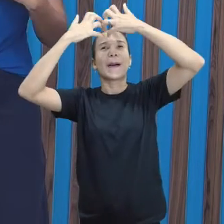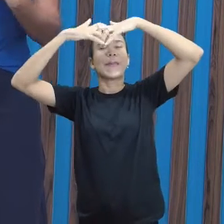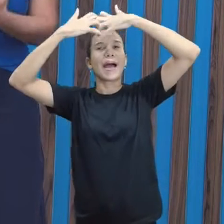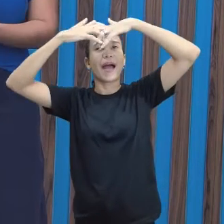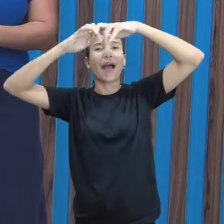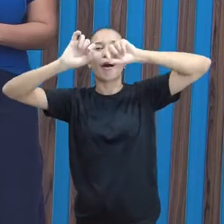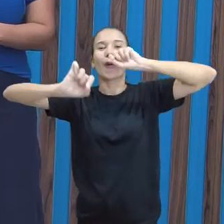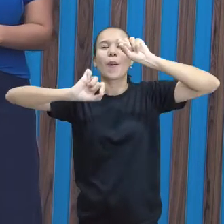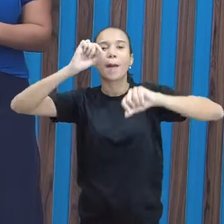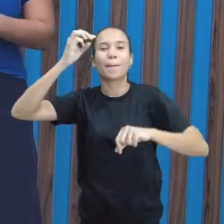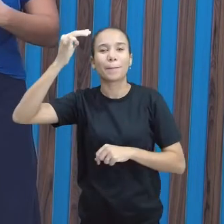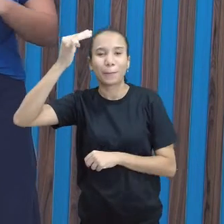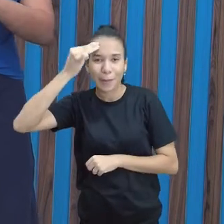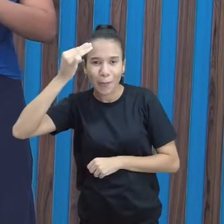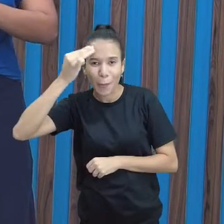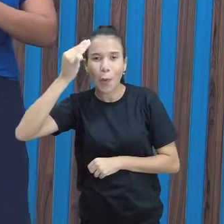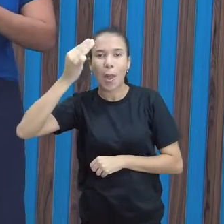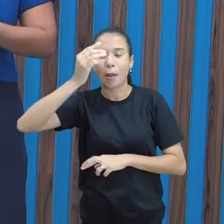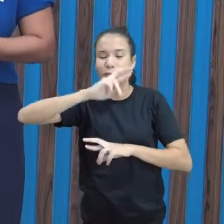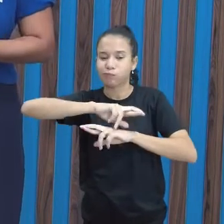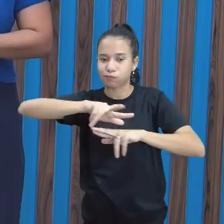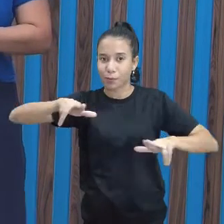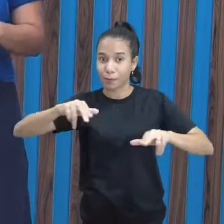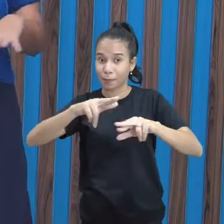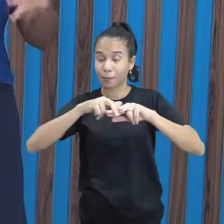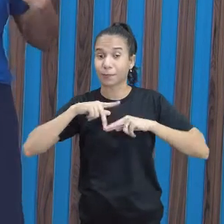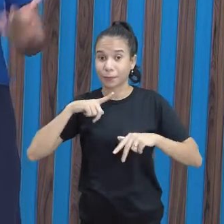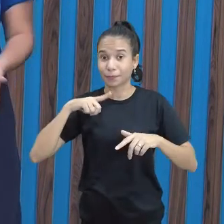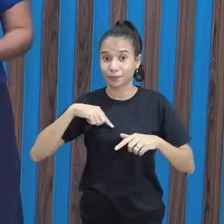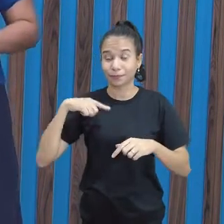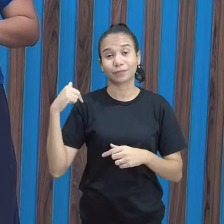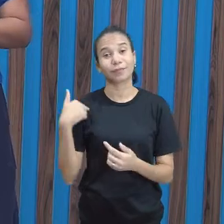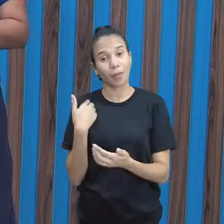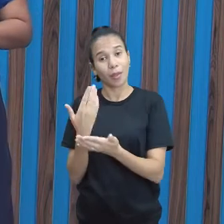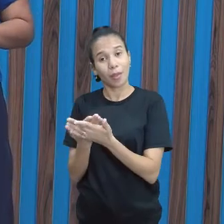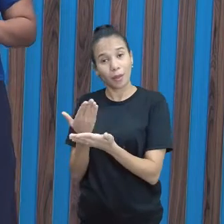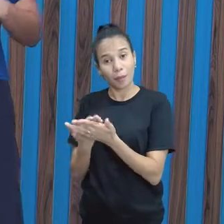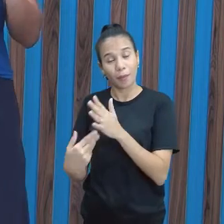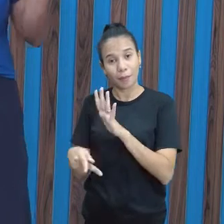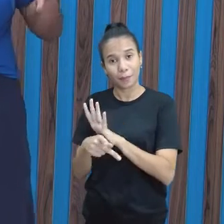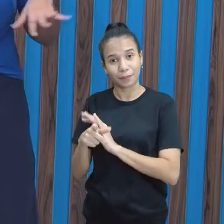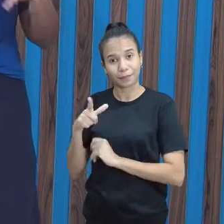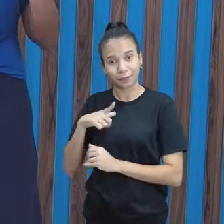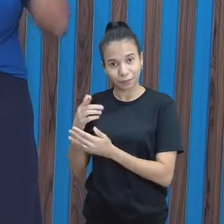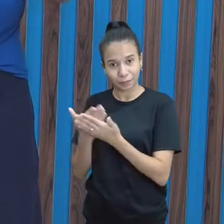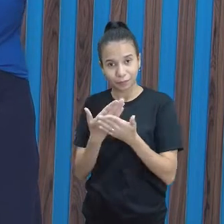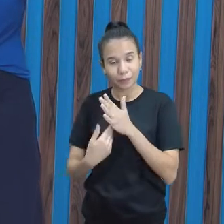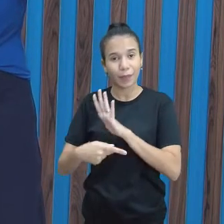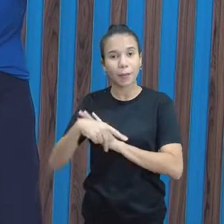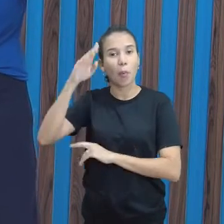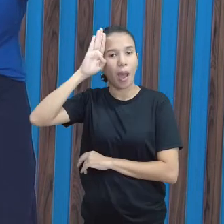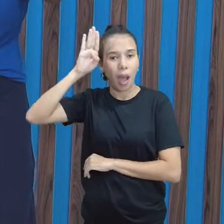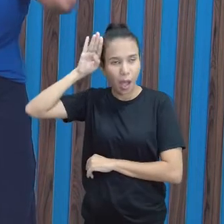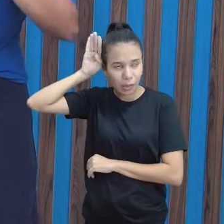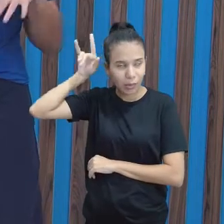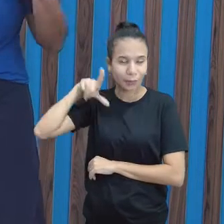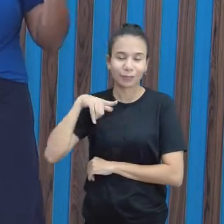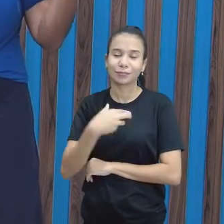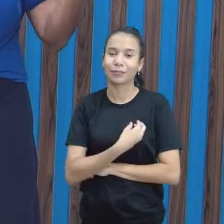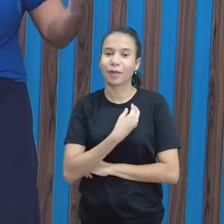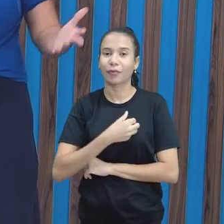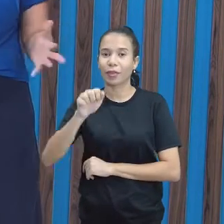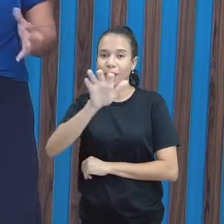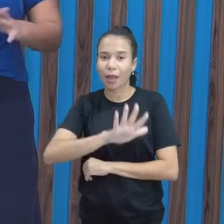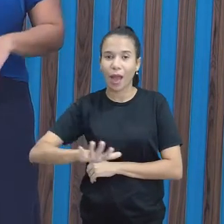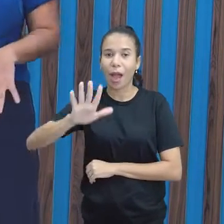a memória e tudo mais. Inclusive, é um tópico que eu estudo nos meus estudos acadêmicos, né? Os espaços